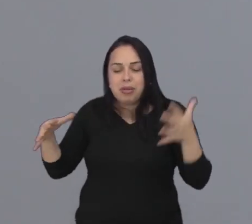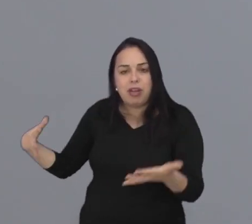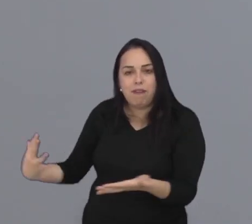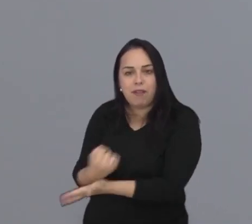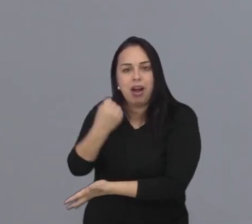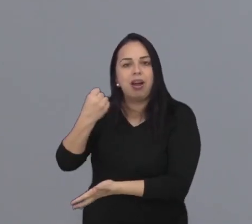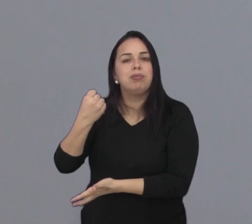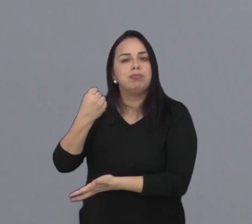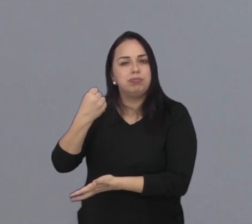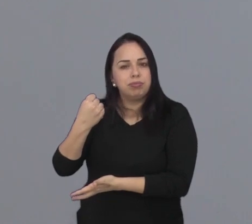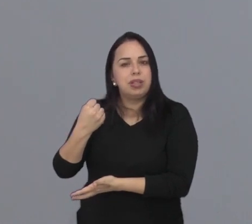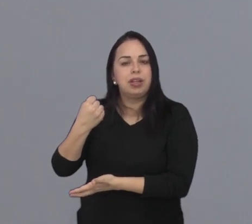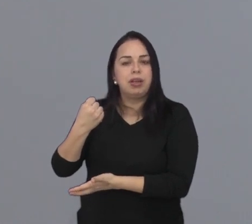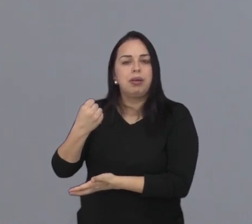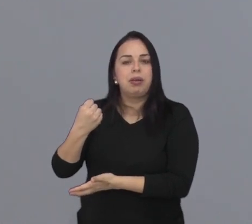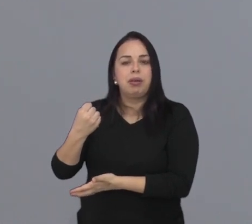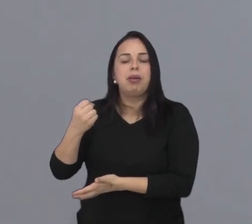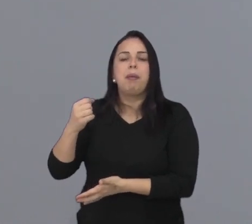mesa,